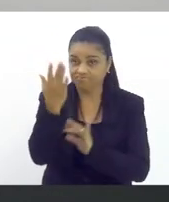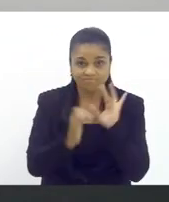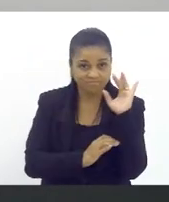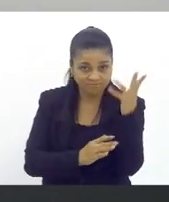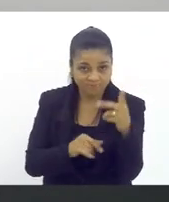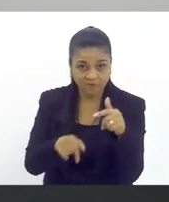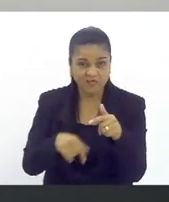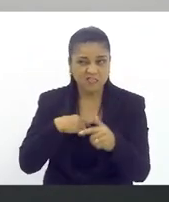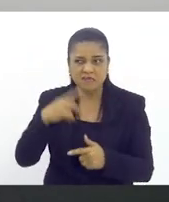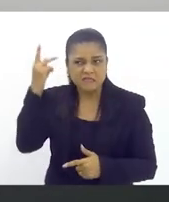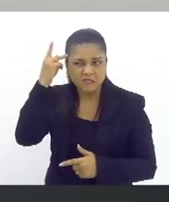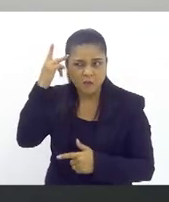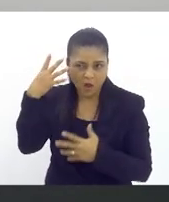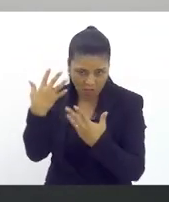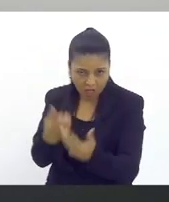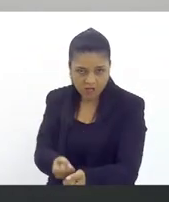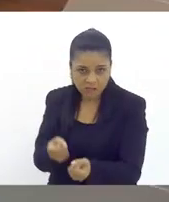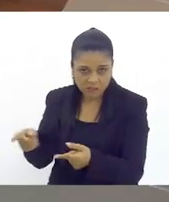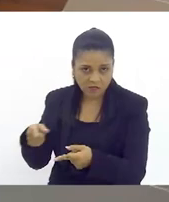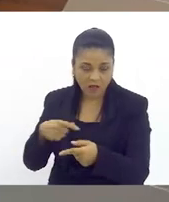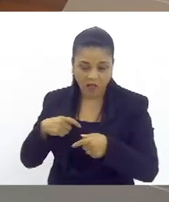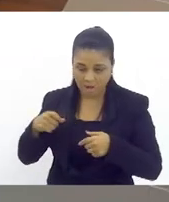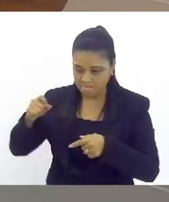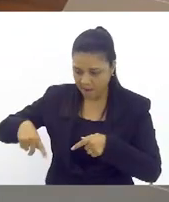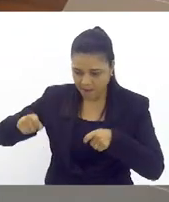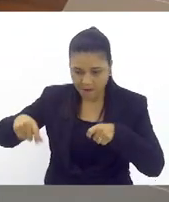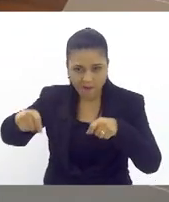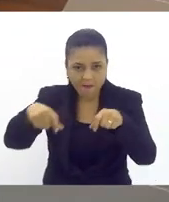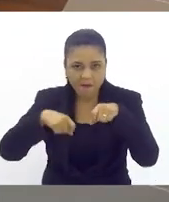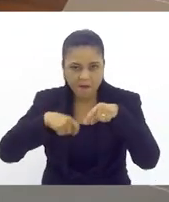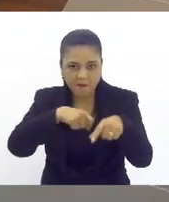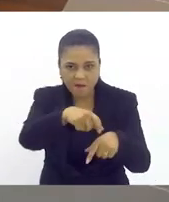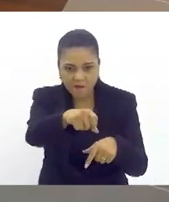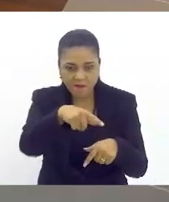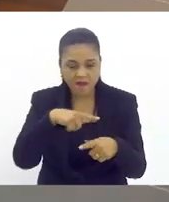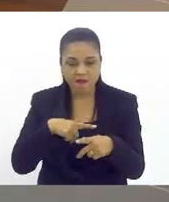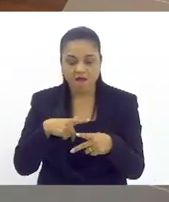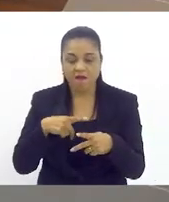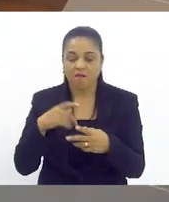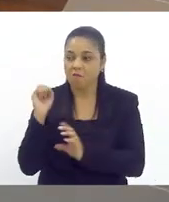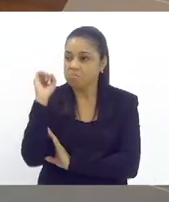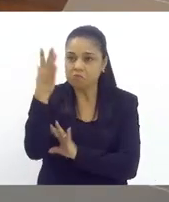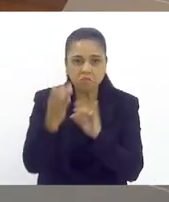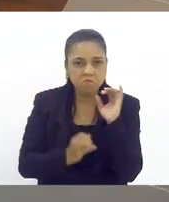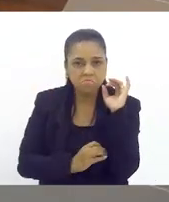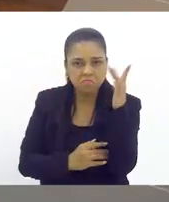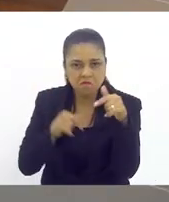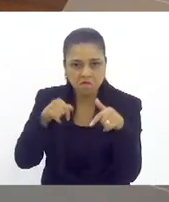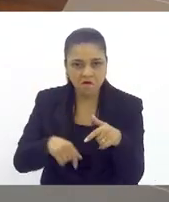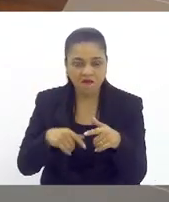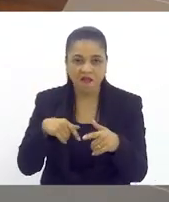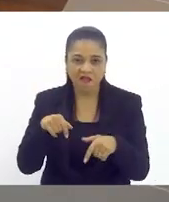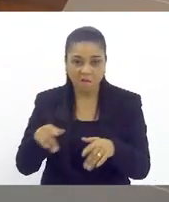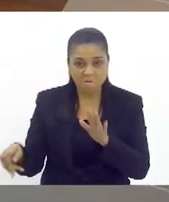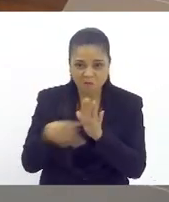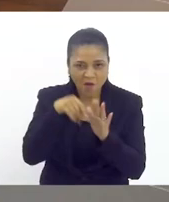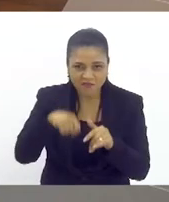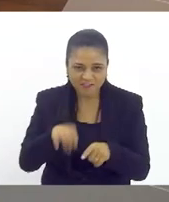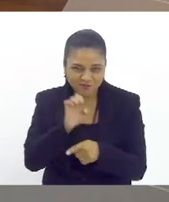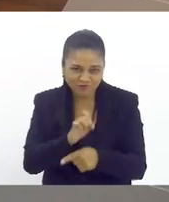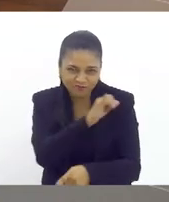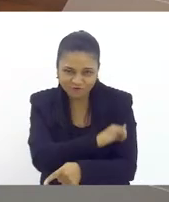que grandes reflorestamentos fossem feitos com mudas produzidas no Rio de Janeiro eu não tô querendo estimular o